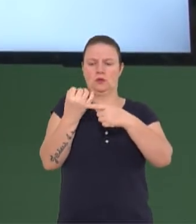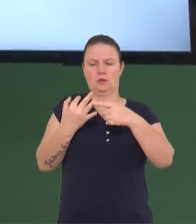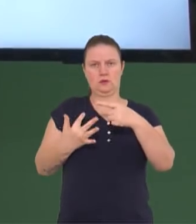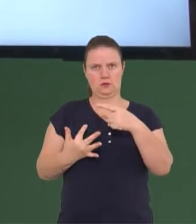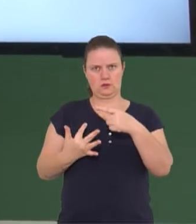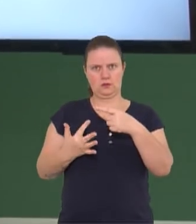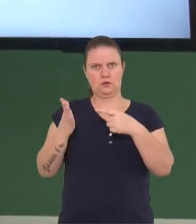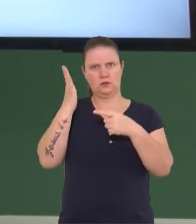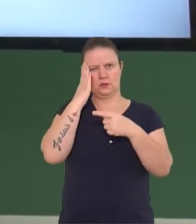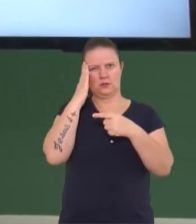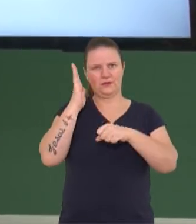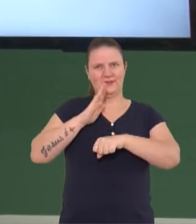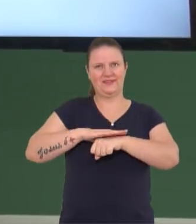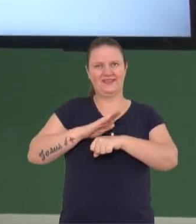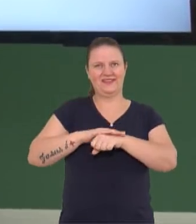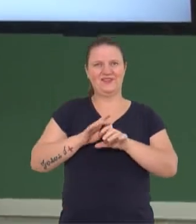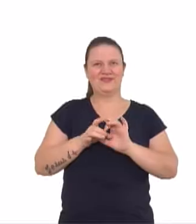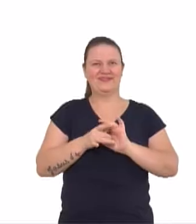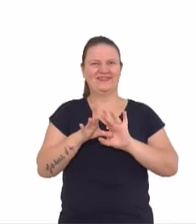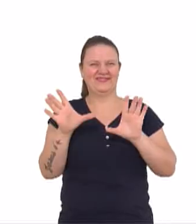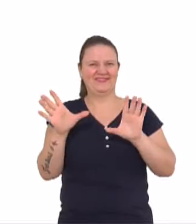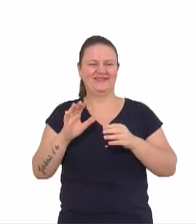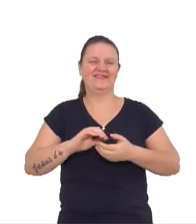reduzir. Tempo para vocês.